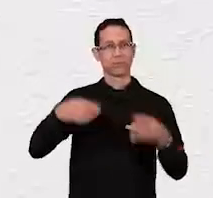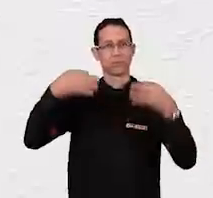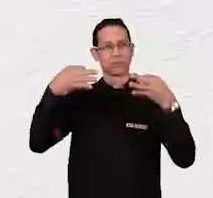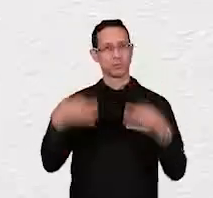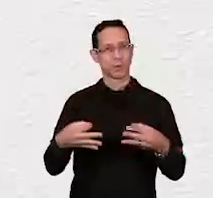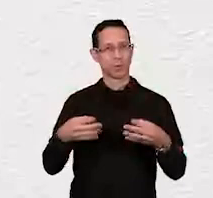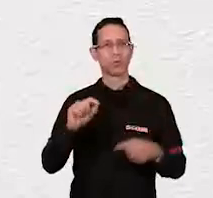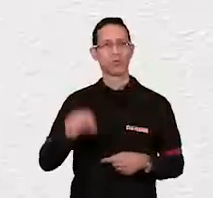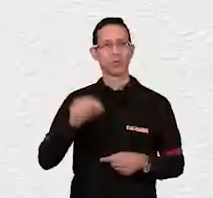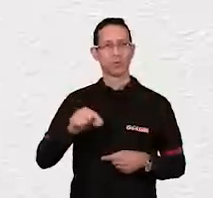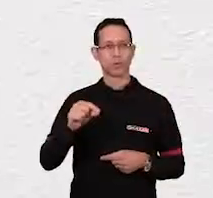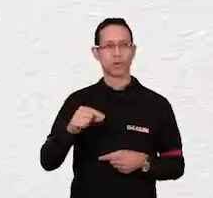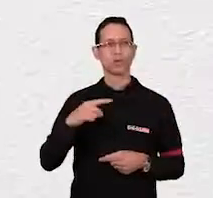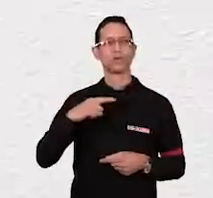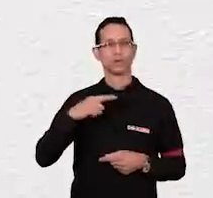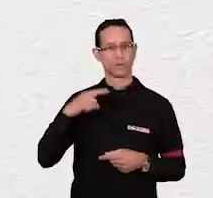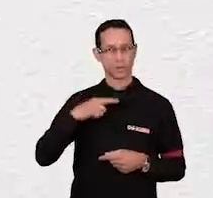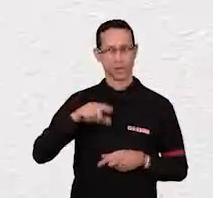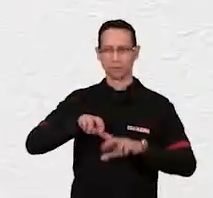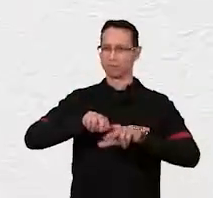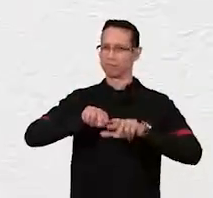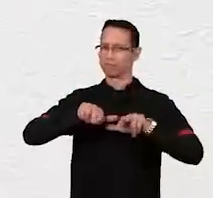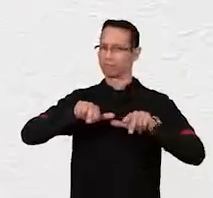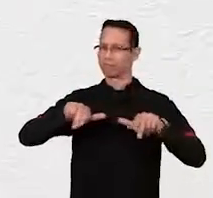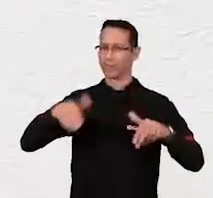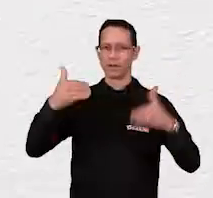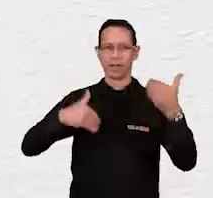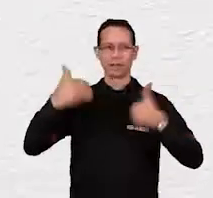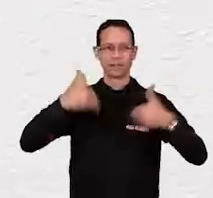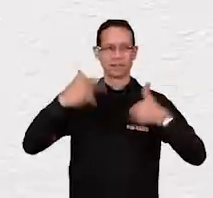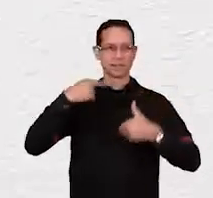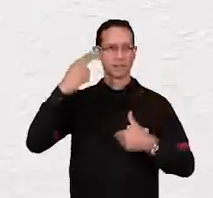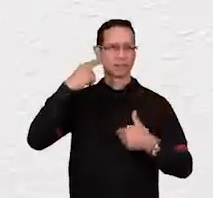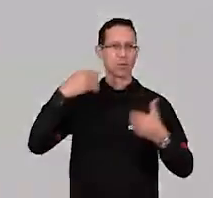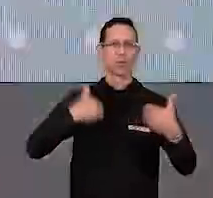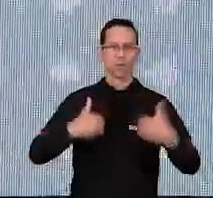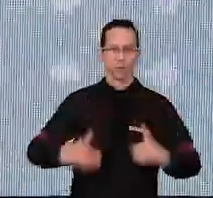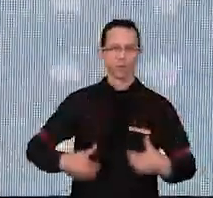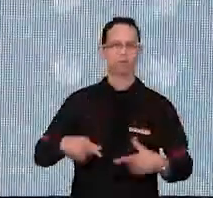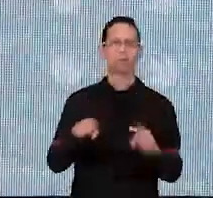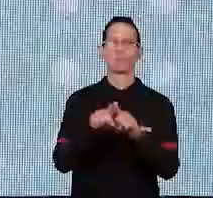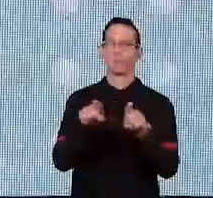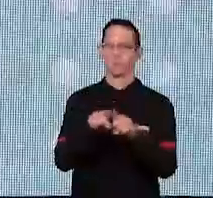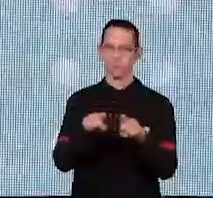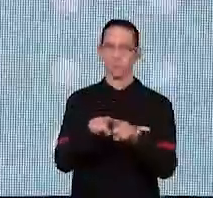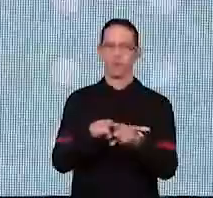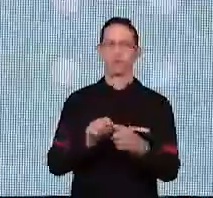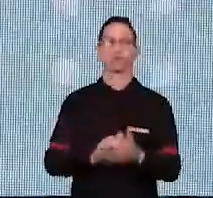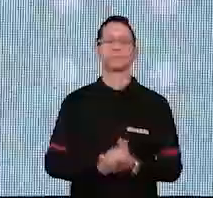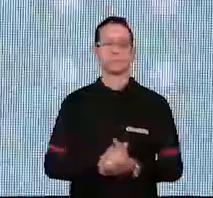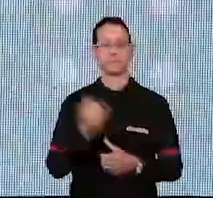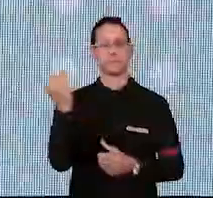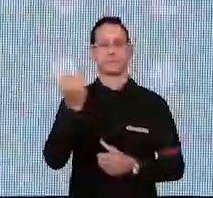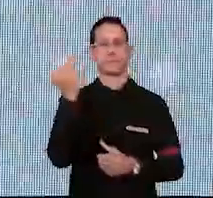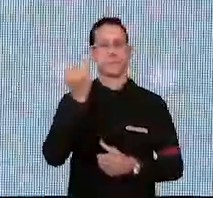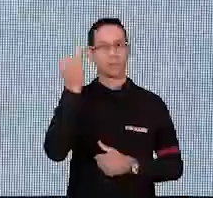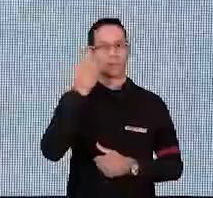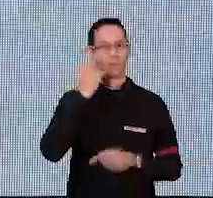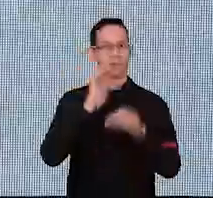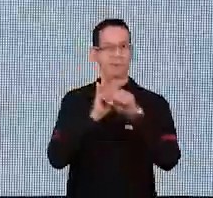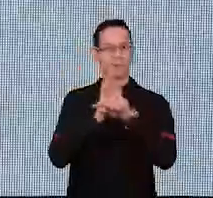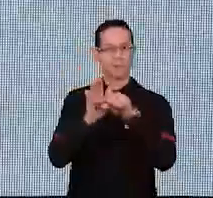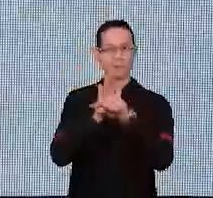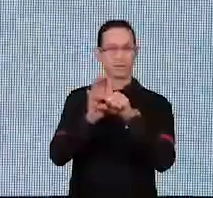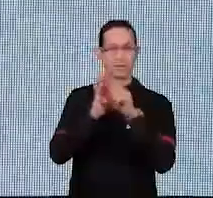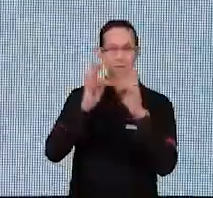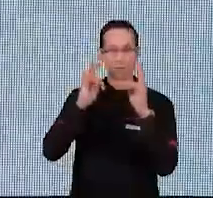aqui não é só uma orelha, o animal tinha múltiplas lesões, né, pelo corpo, é importante avaliar o animal como